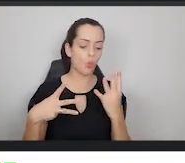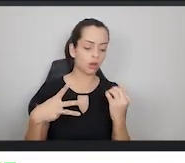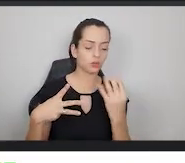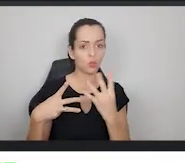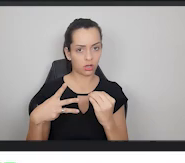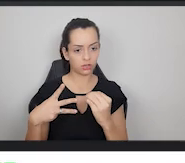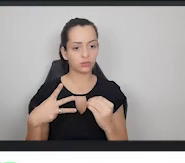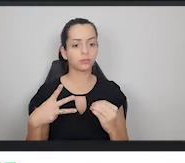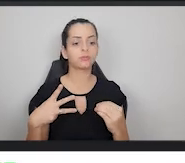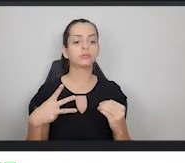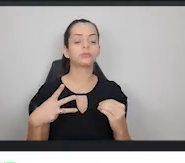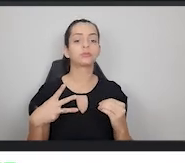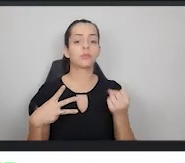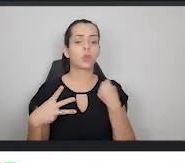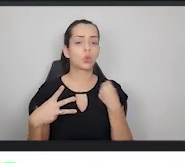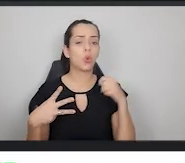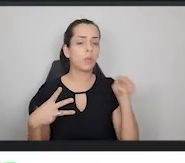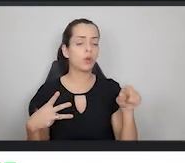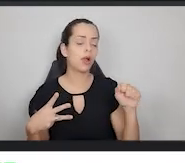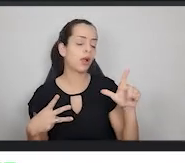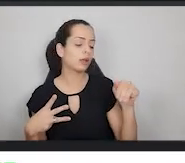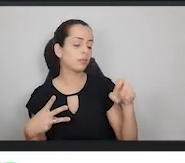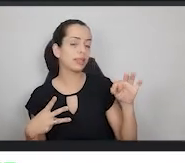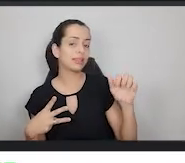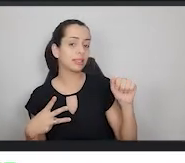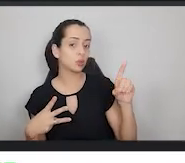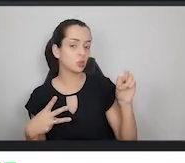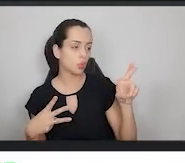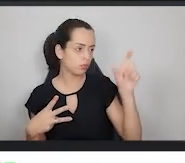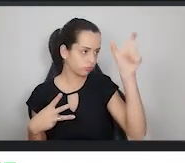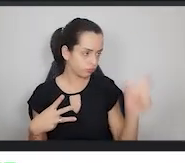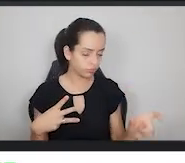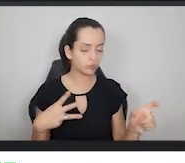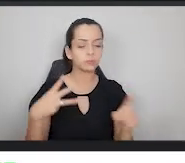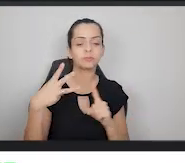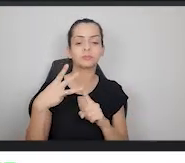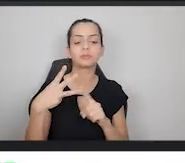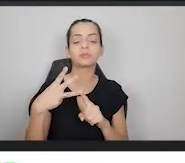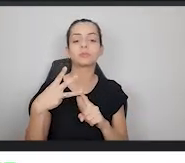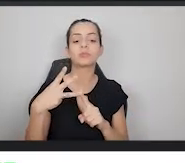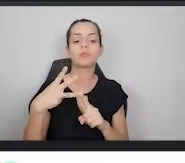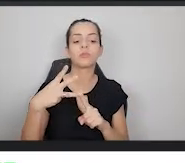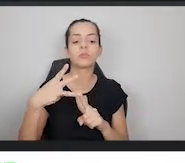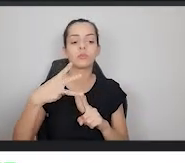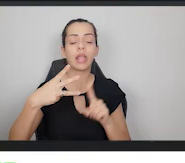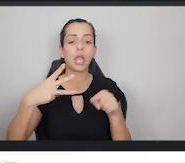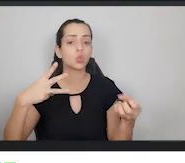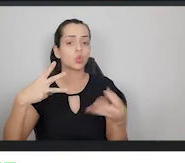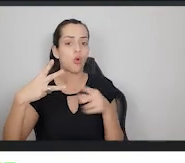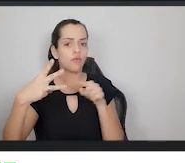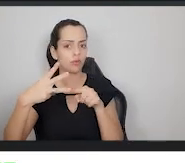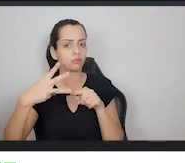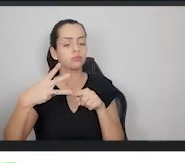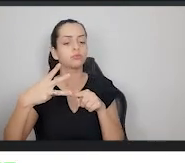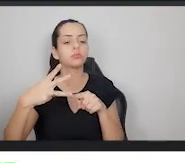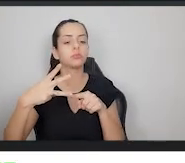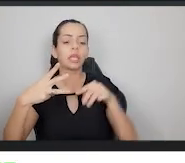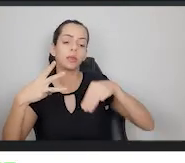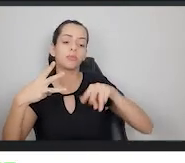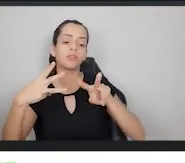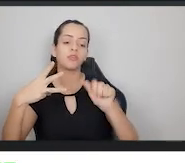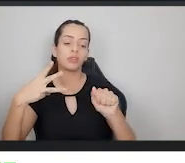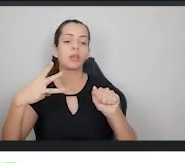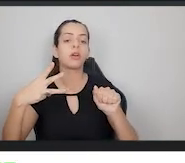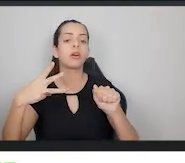nós temos em Montes Claros, eu peguei só para exemplificar. Na Montes Claros 1, potência instalada de 50 MVA, 2 trafos de 25.